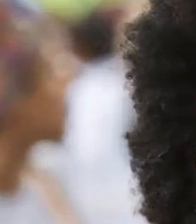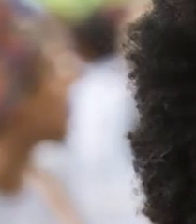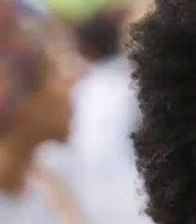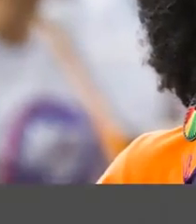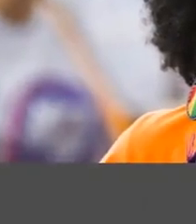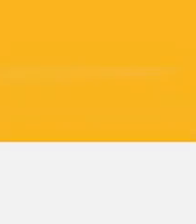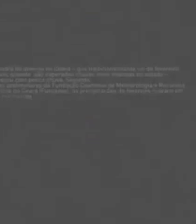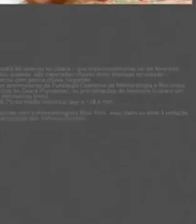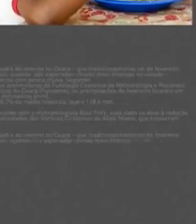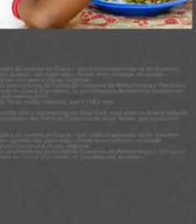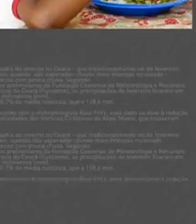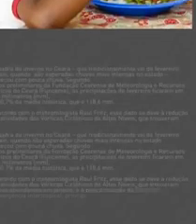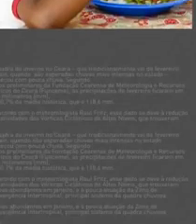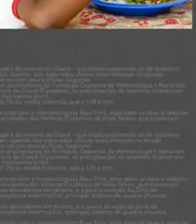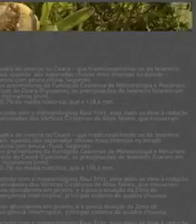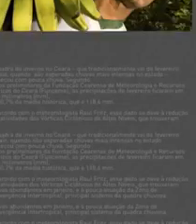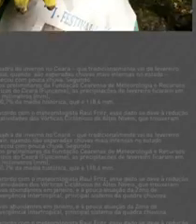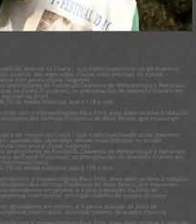ae